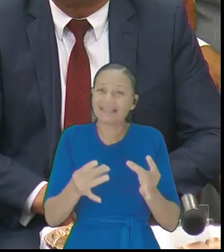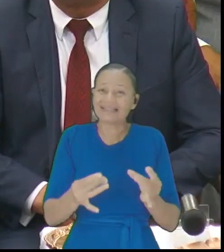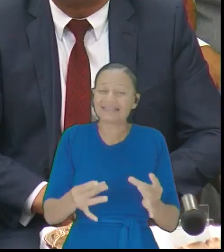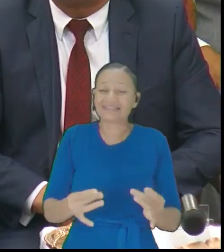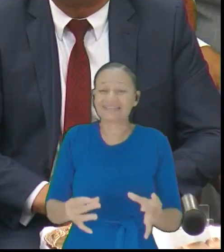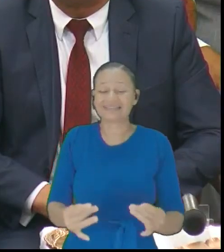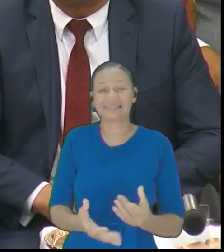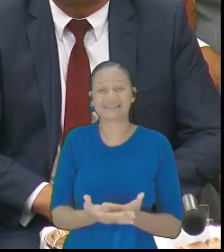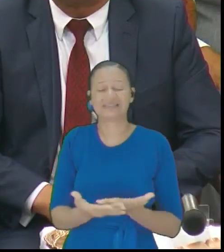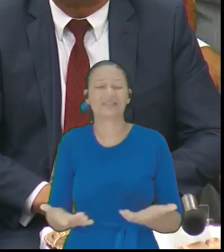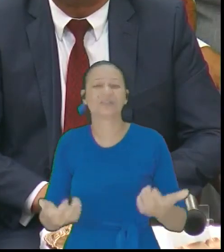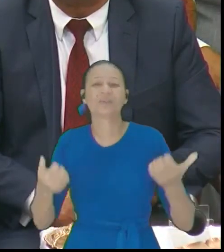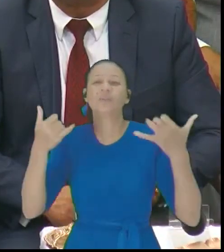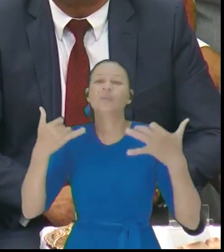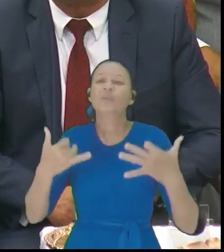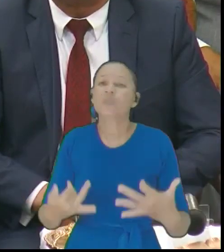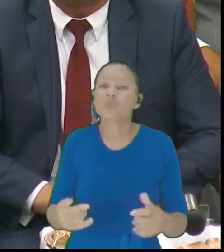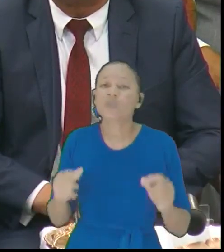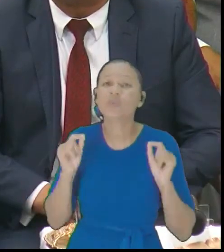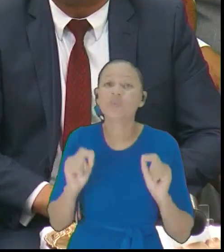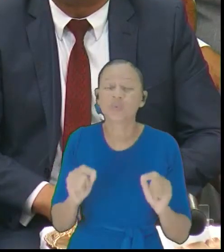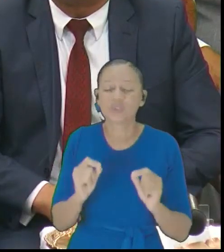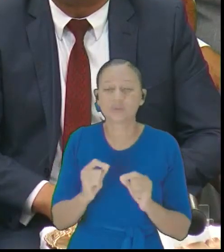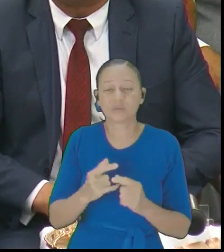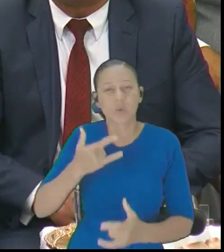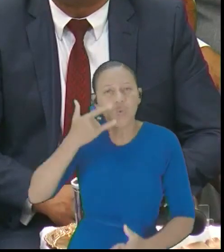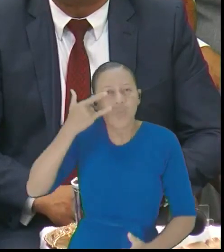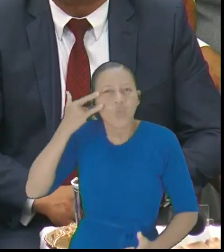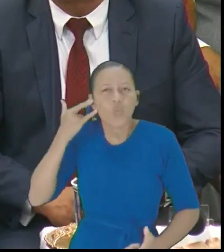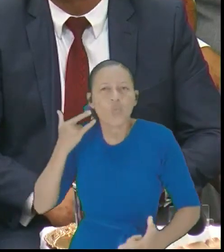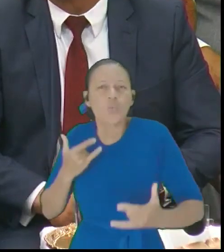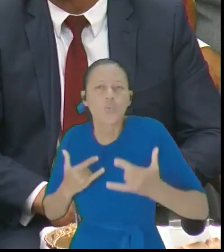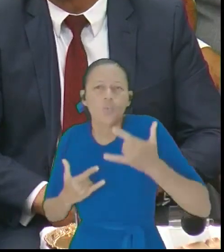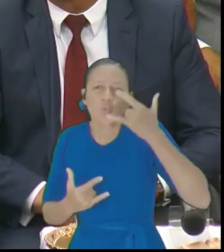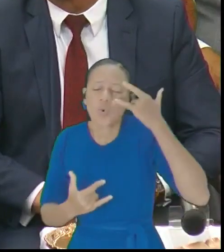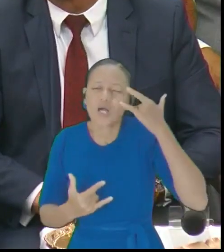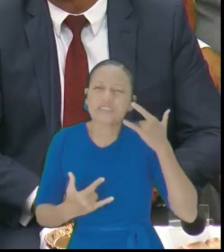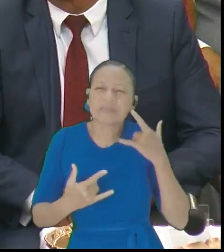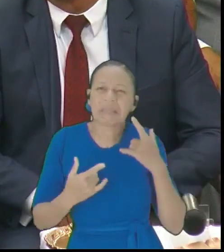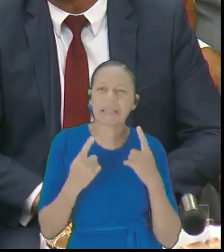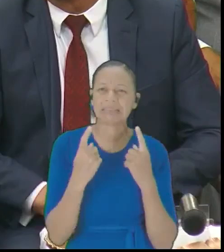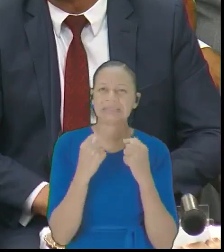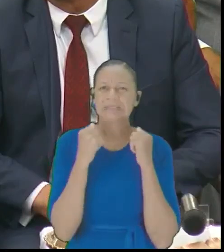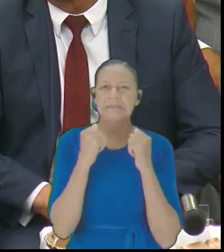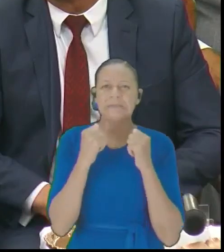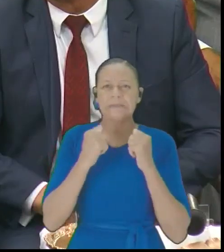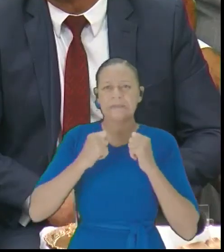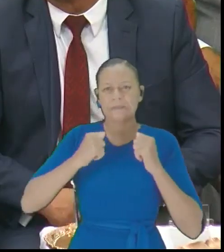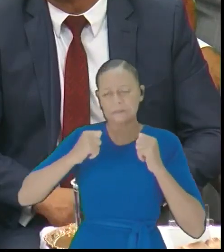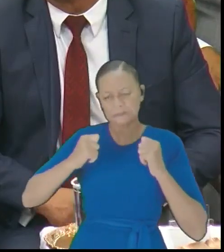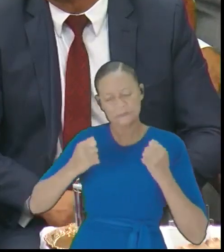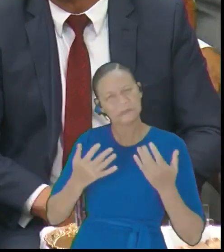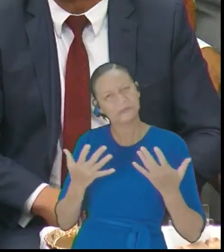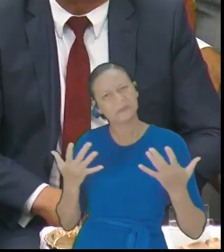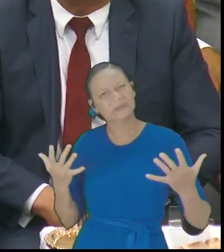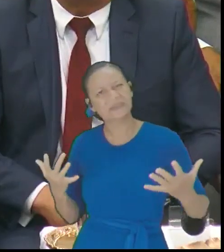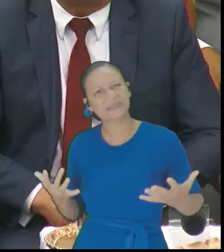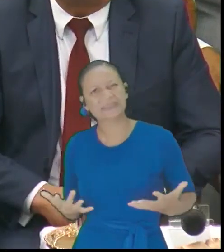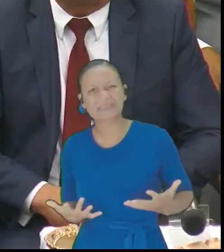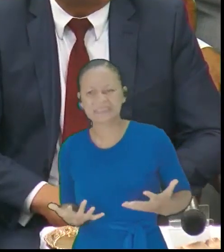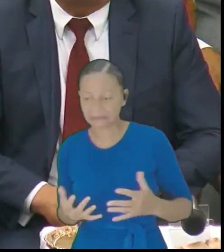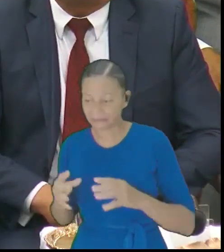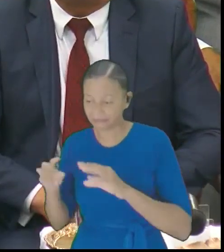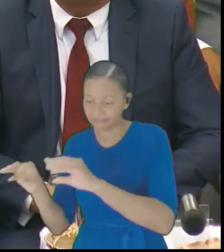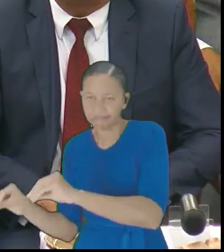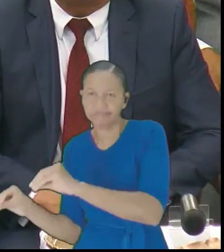dizer que por usura, por avareza, ele se